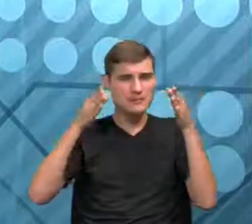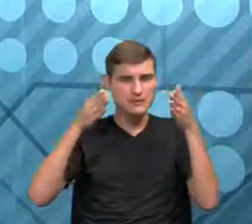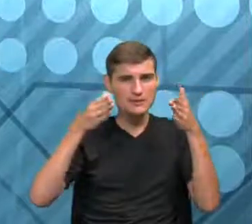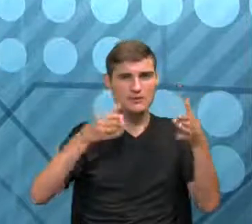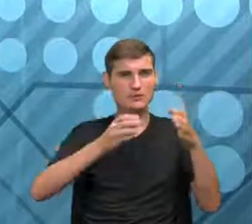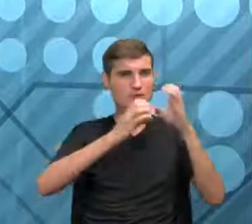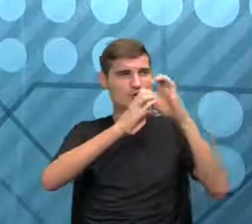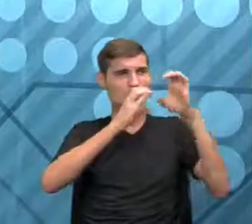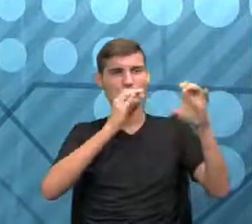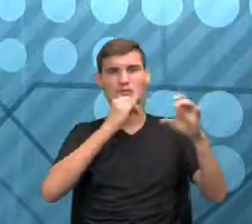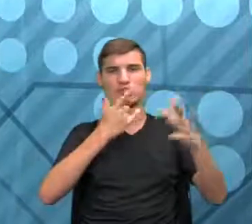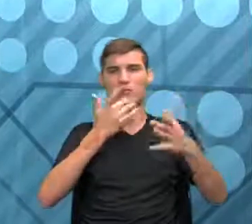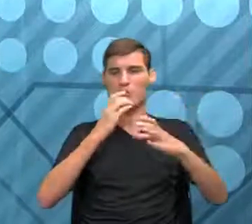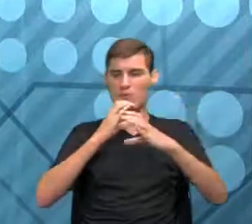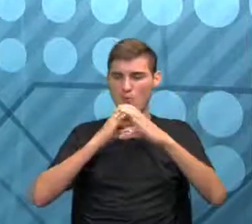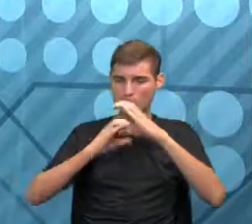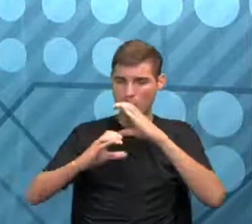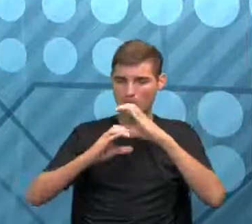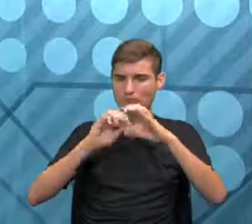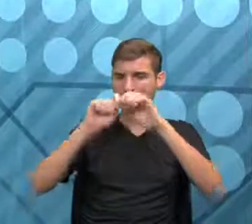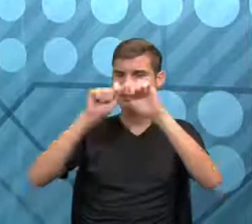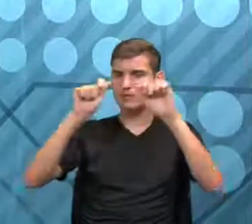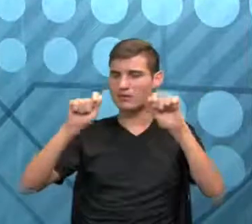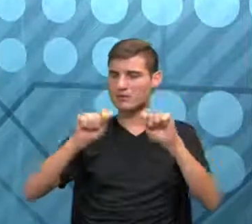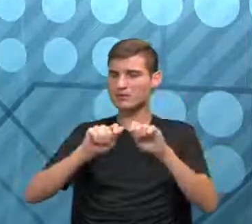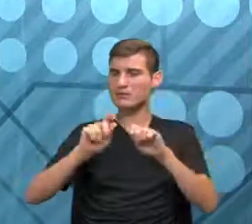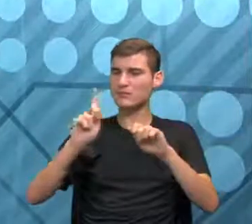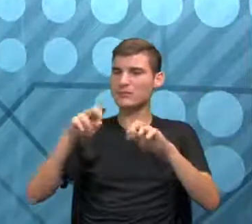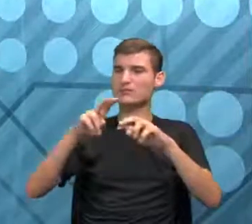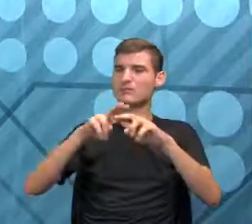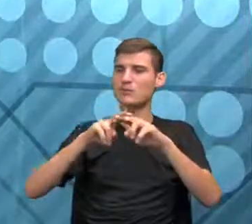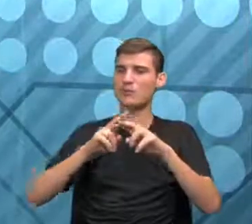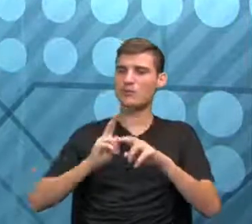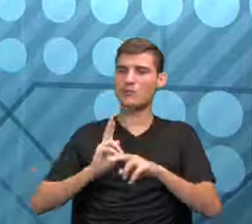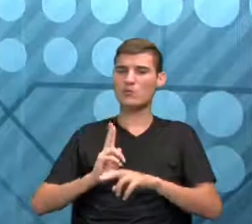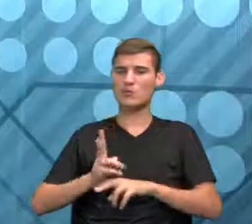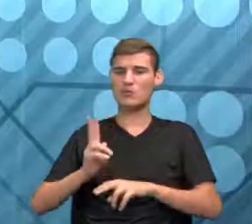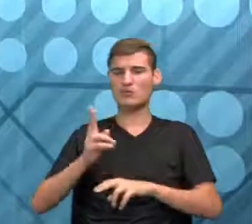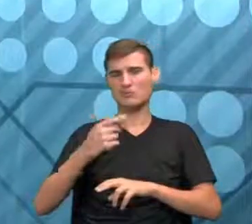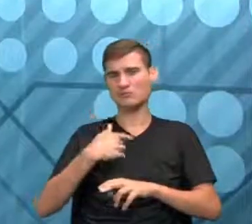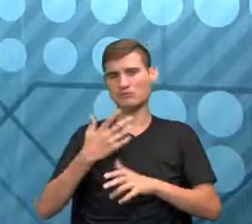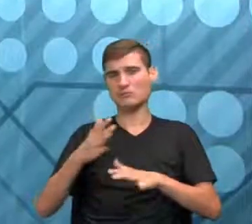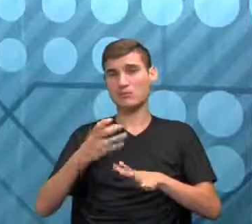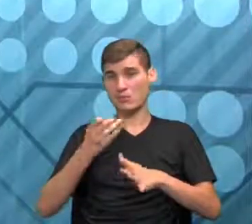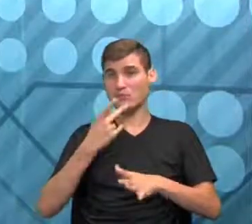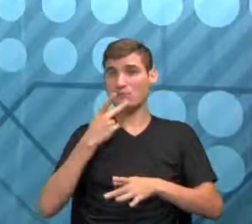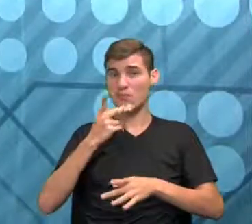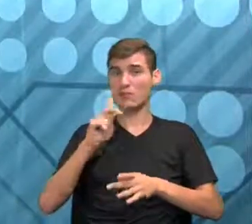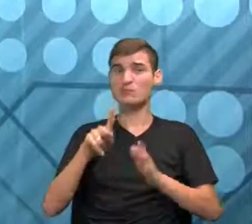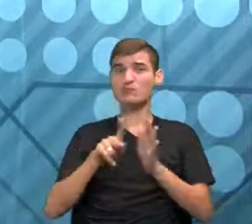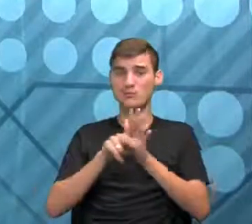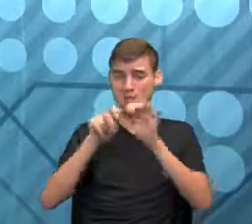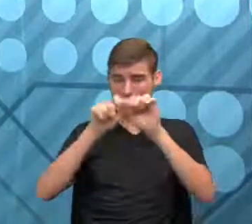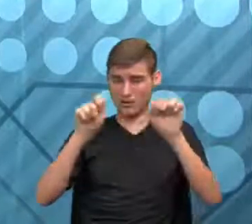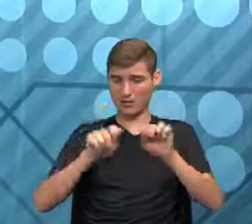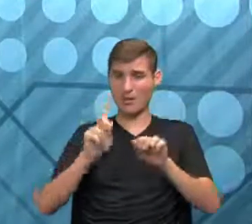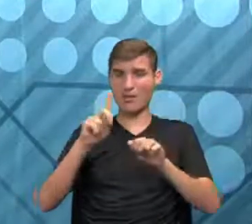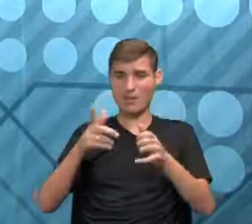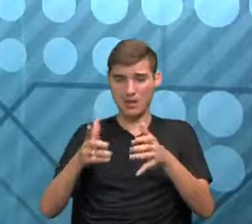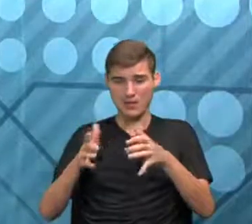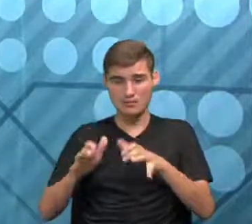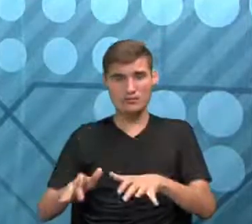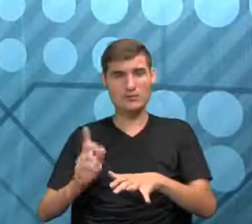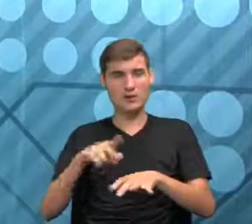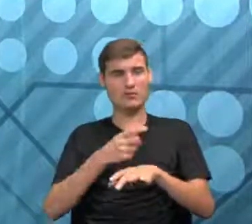a comunicação analógica é feita por um sinal contínuo. Não, eu quero que você fale, o processo analógico é assim, essa é